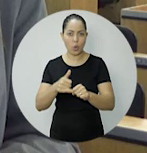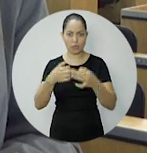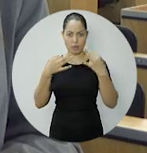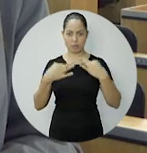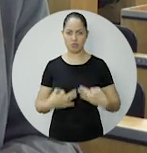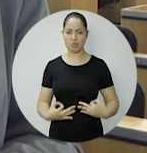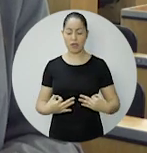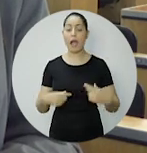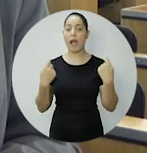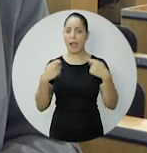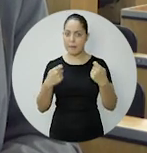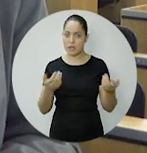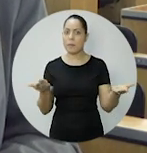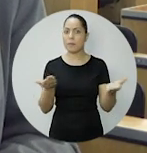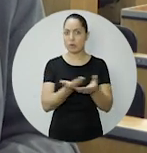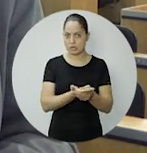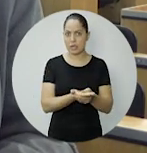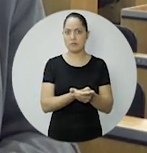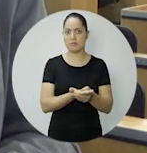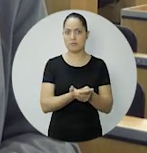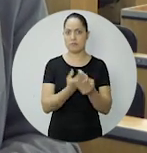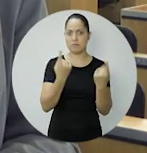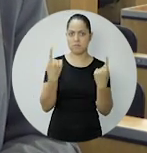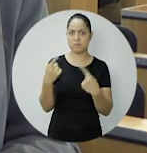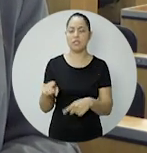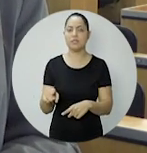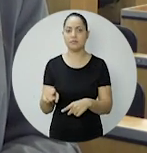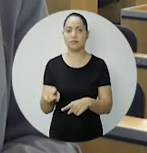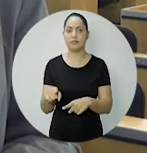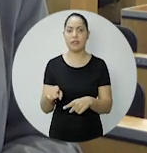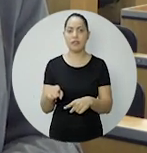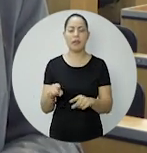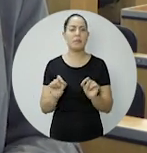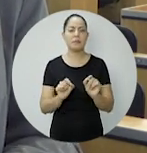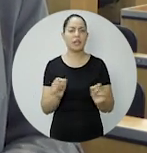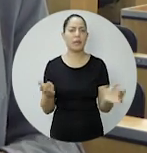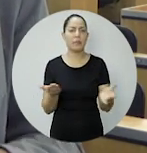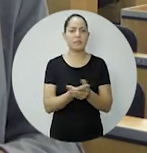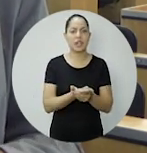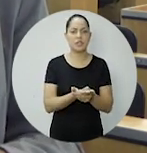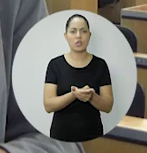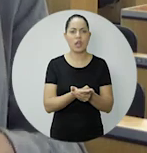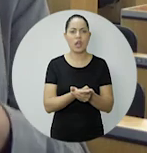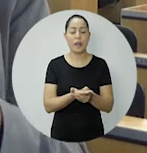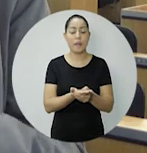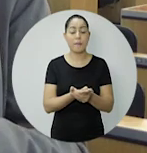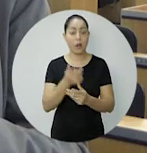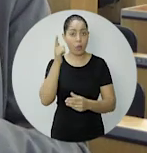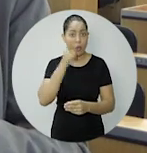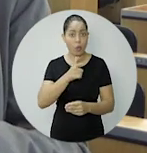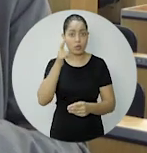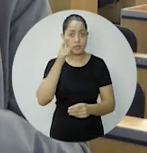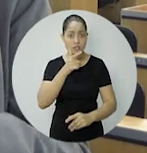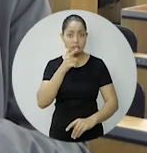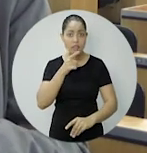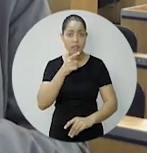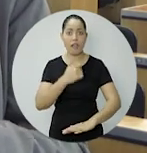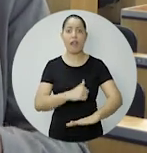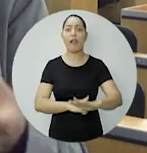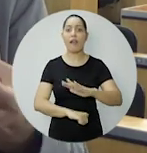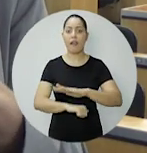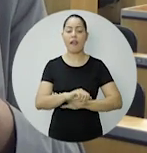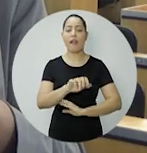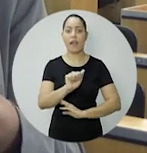que nós ingressemos com ação civil pública e essa ação civil pública ela vai buscar a tipificação da